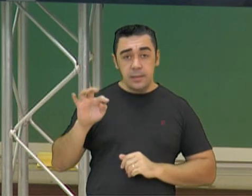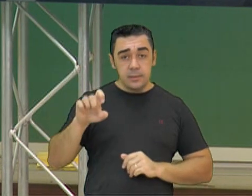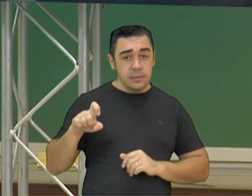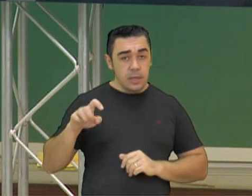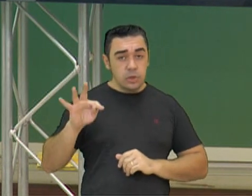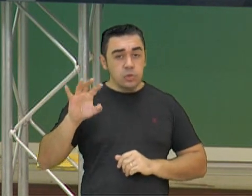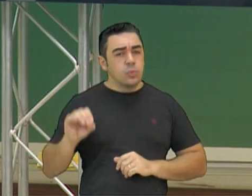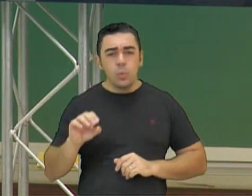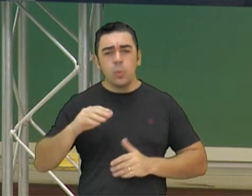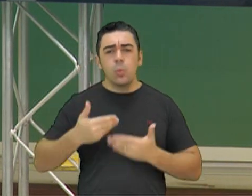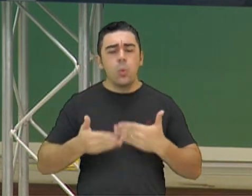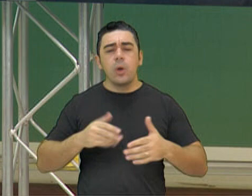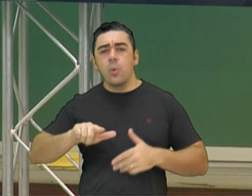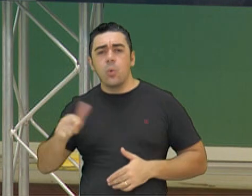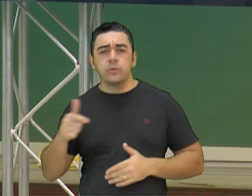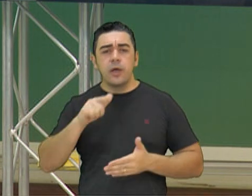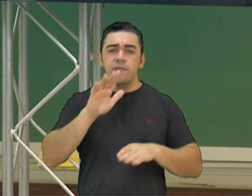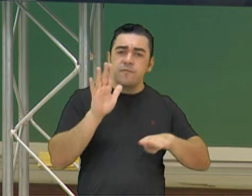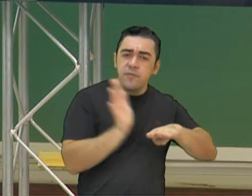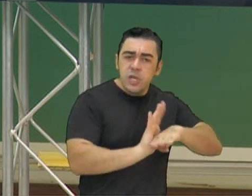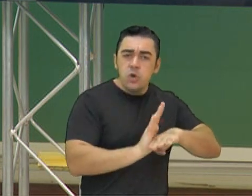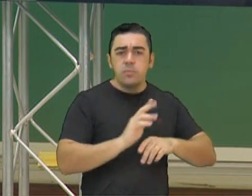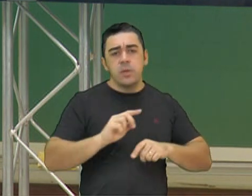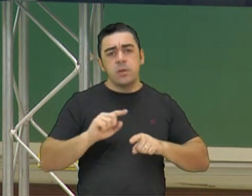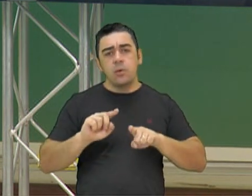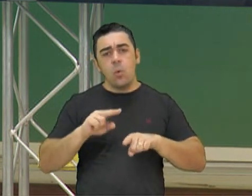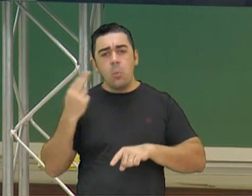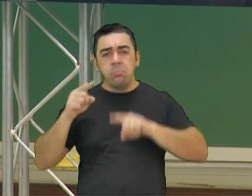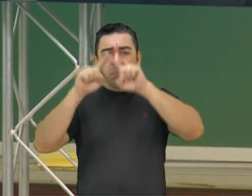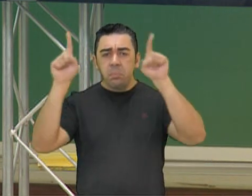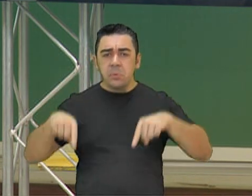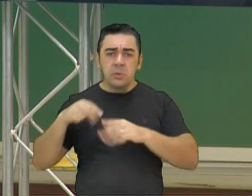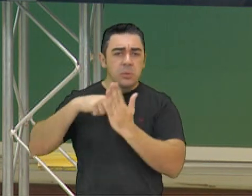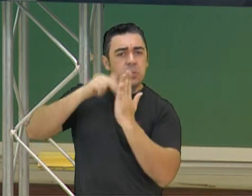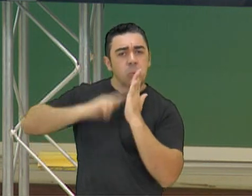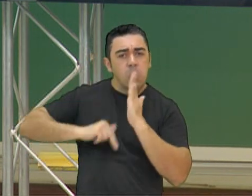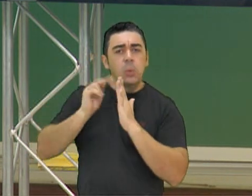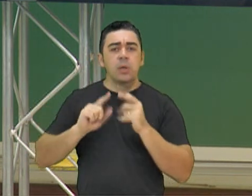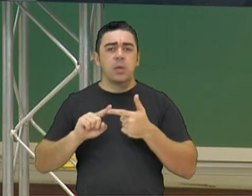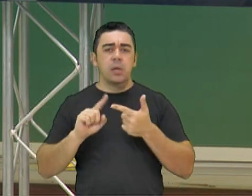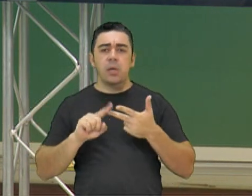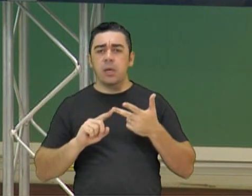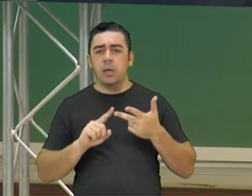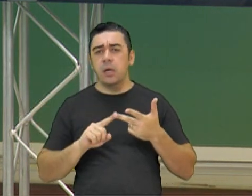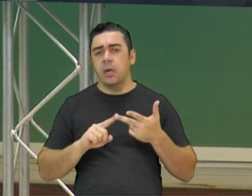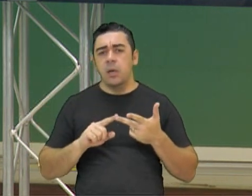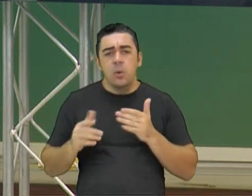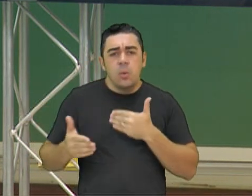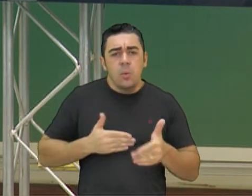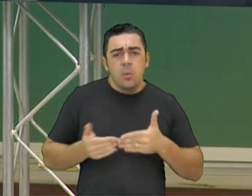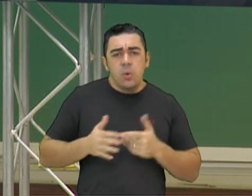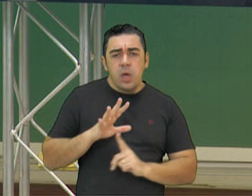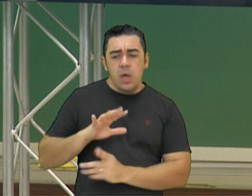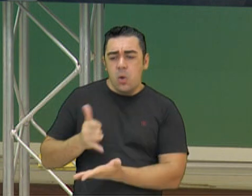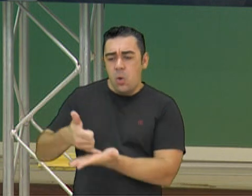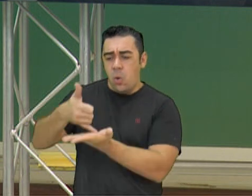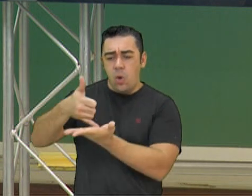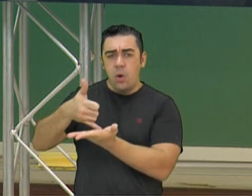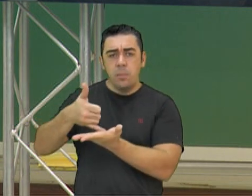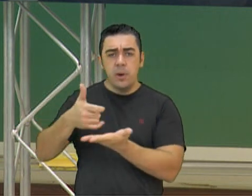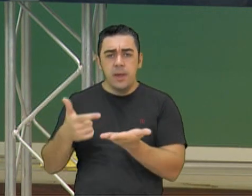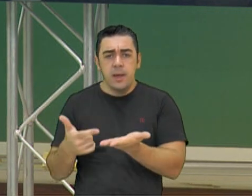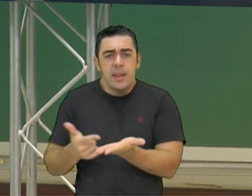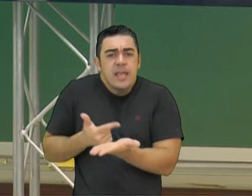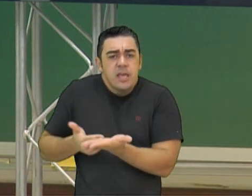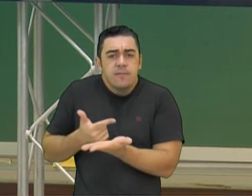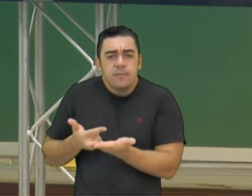que sirva para comunicação, né? Filme, uma pintura, uma música, né? Uma obra de arte qualquer, um livro, enfim. Então,